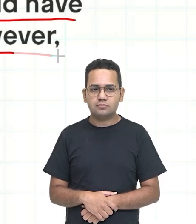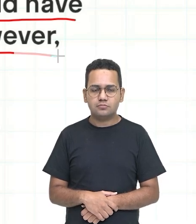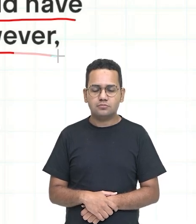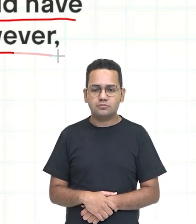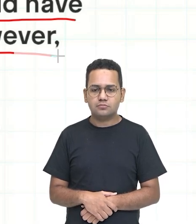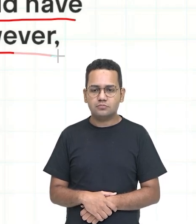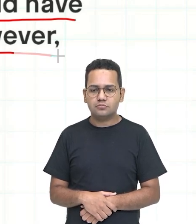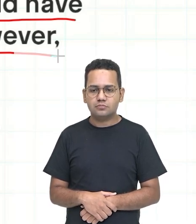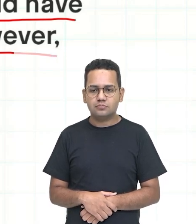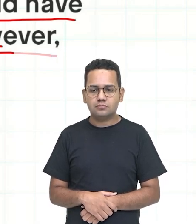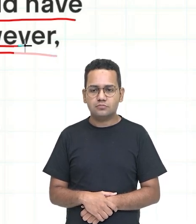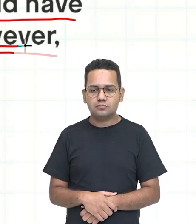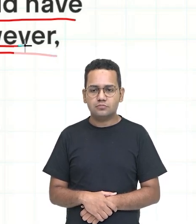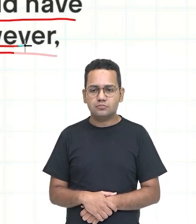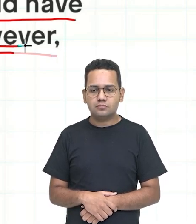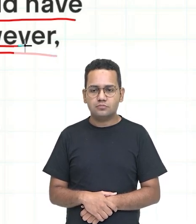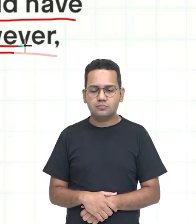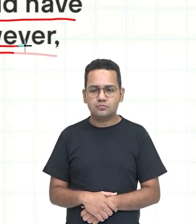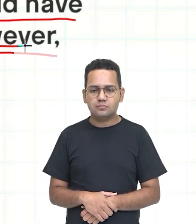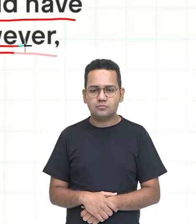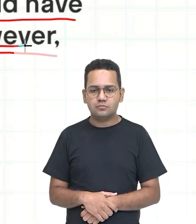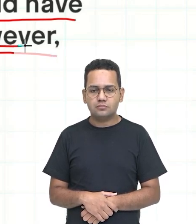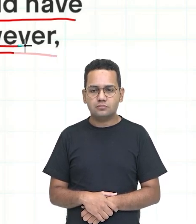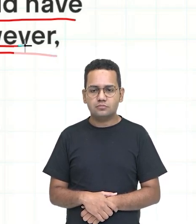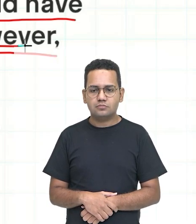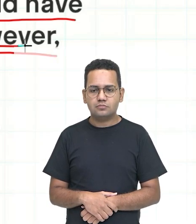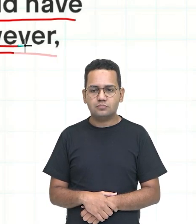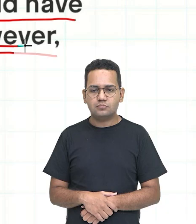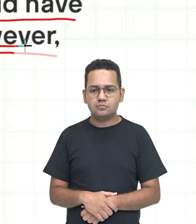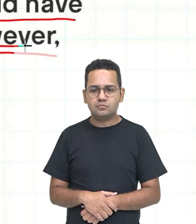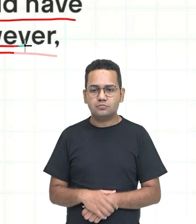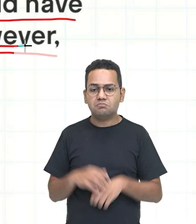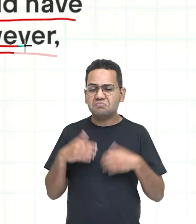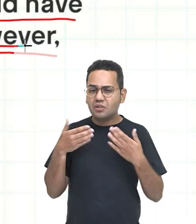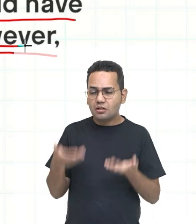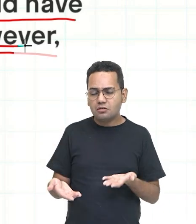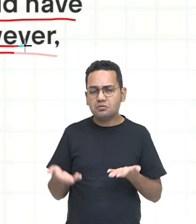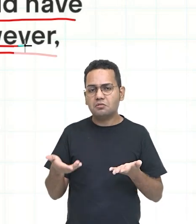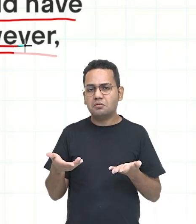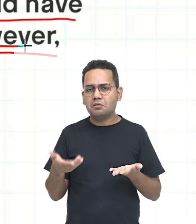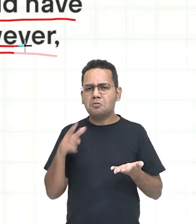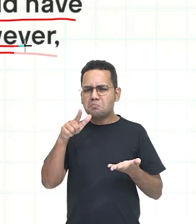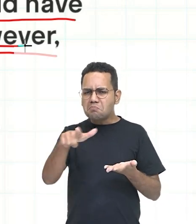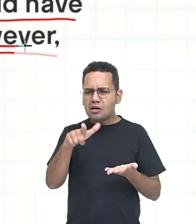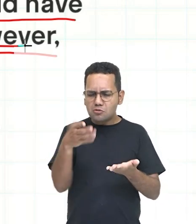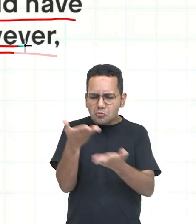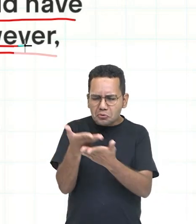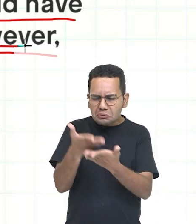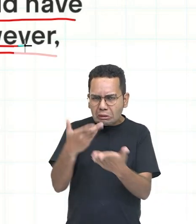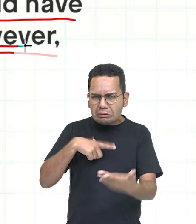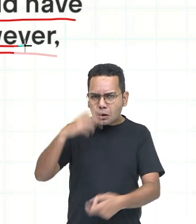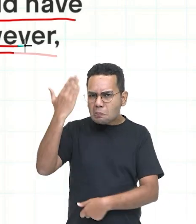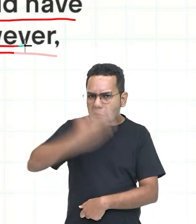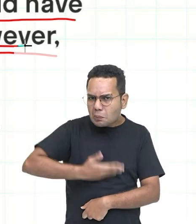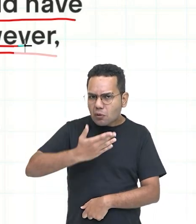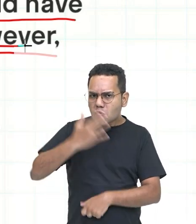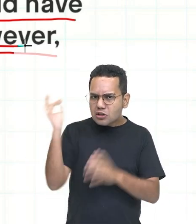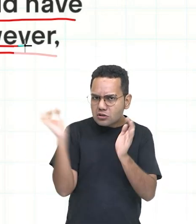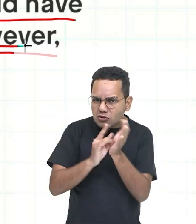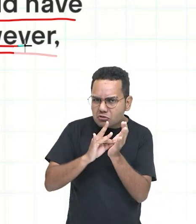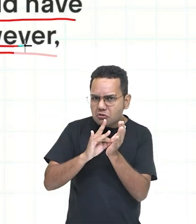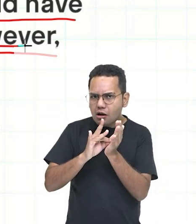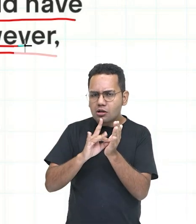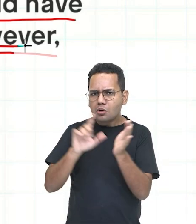science. Então, a partir daqui. Contudo, não há nenhuma evidência empírica para dar suporte a